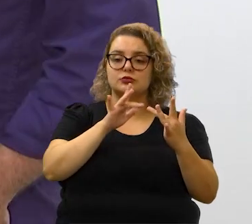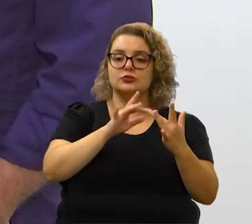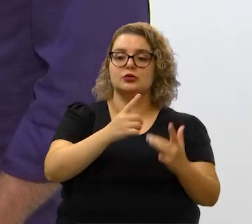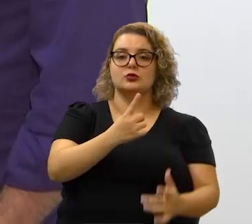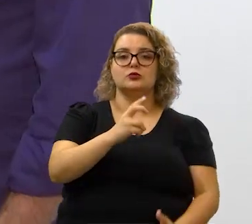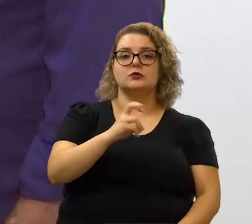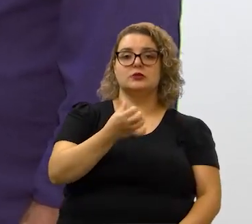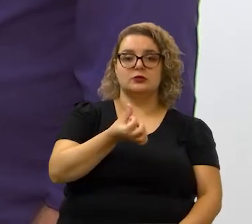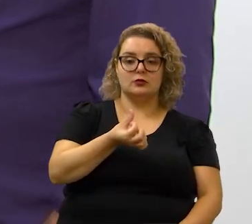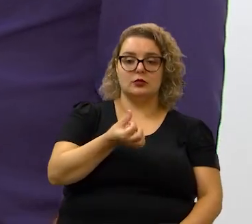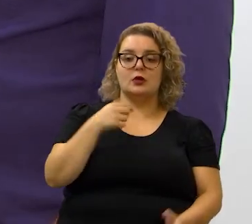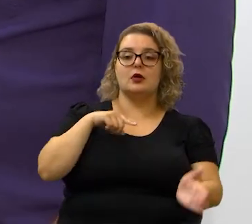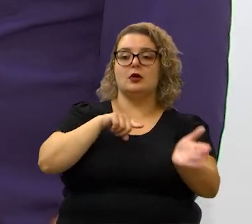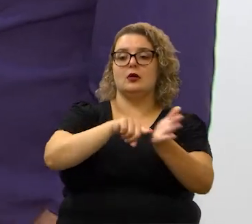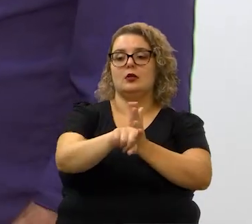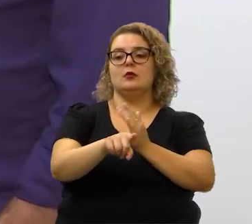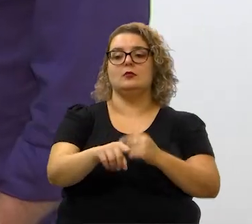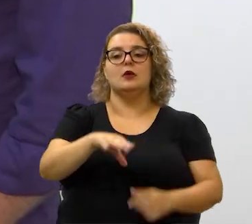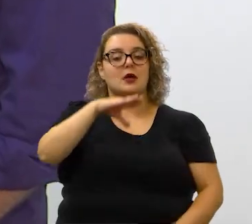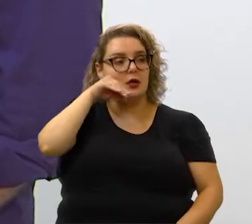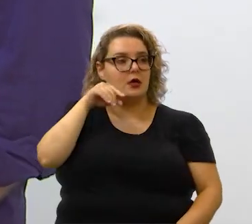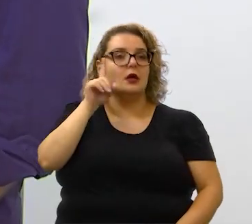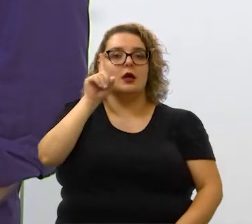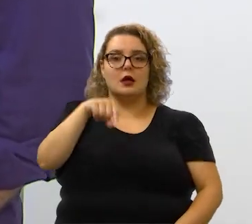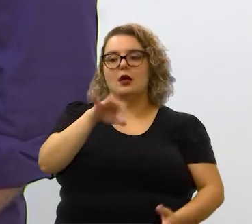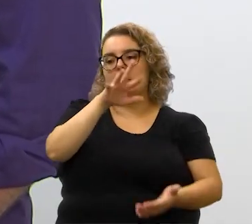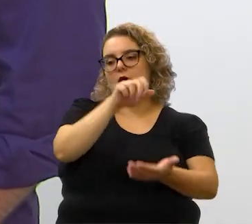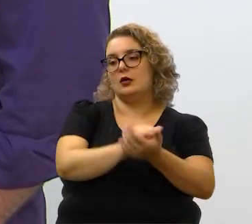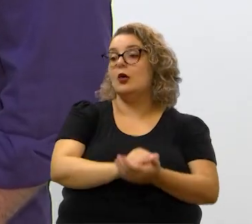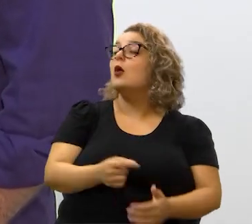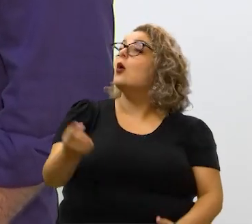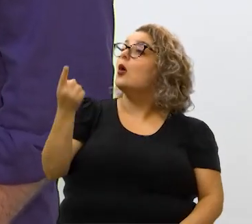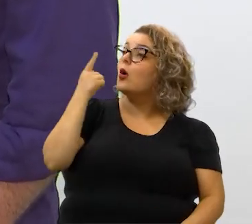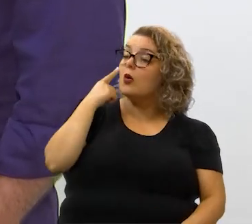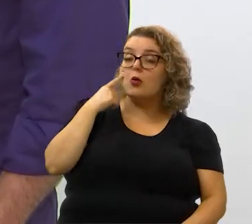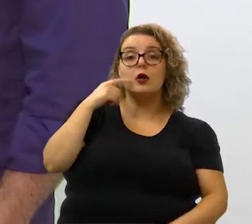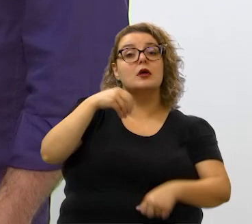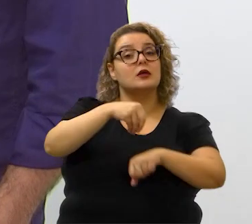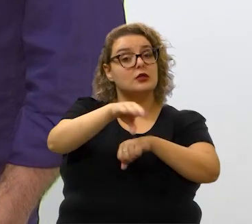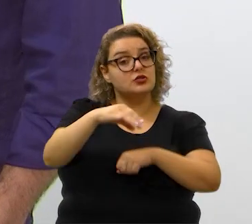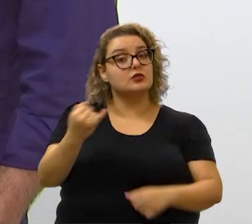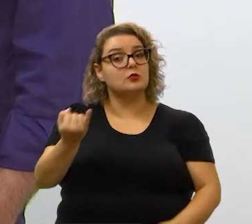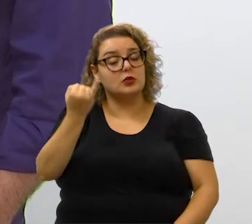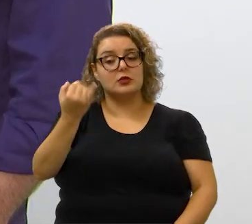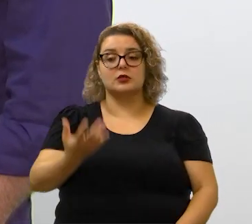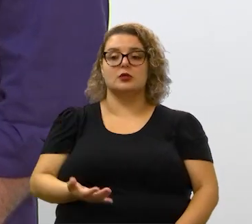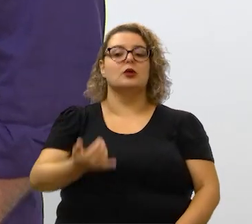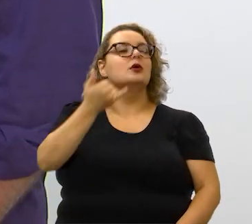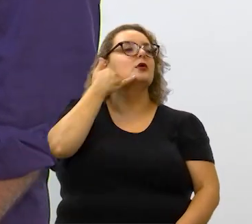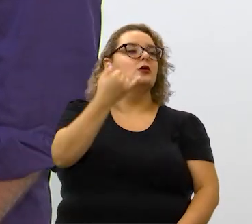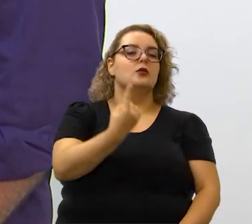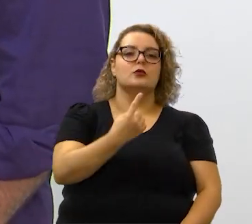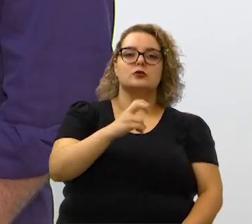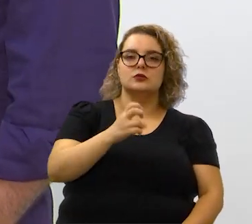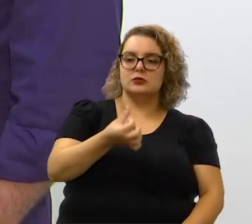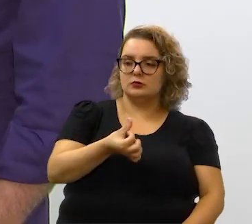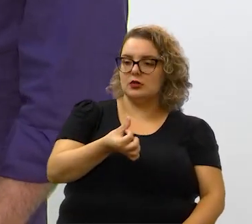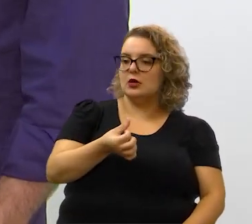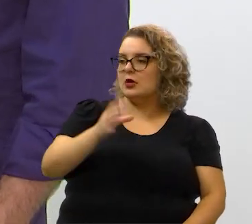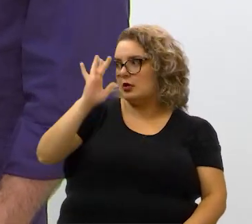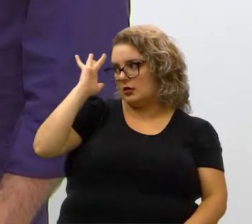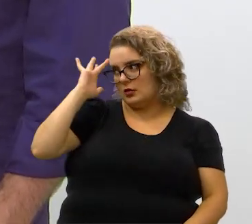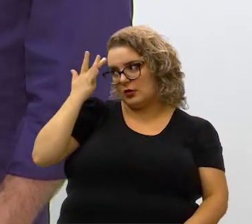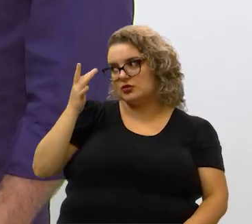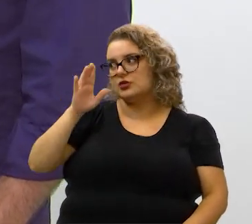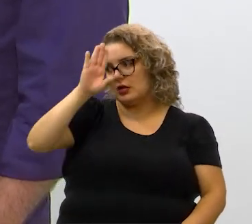contato no 156 e perguntar se aquele funcionário é cadastrado. Olha aí, então olha ele pode ligar no 156. Eu acho que